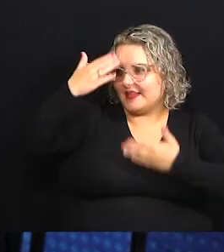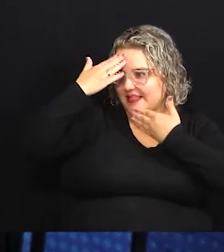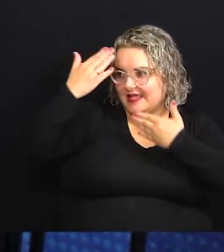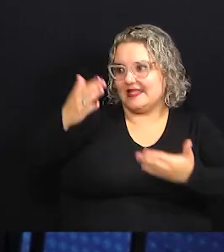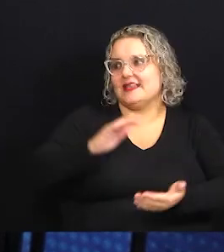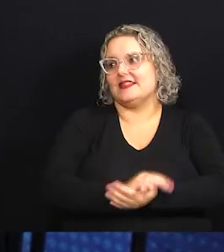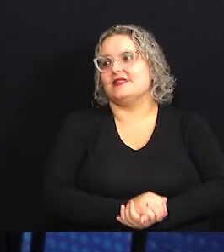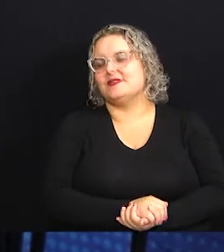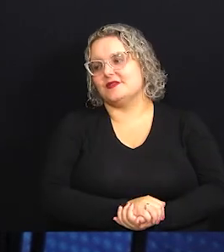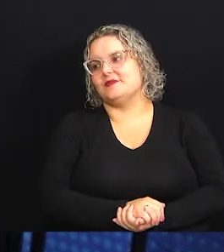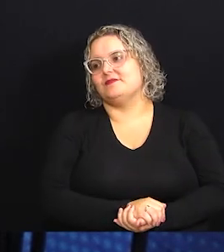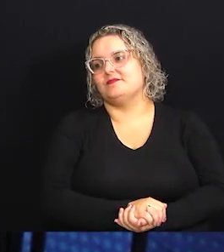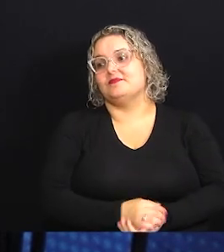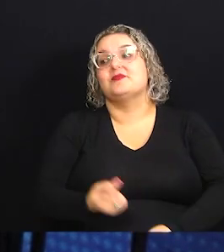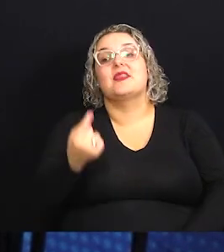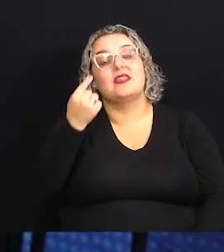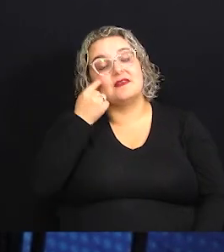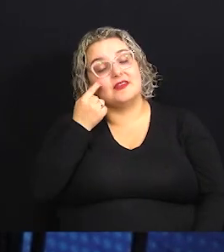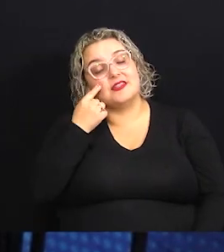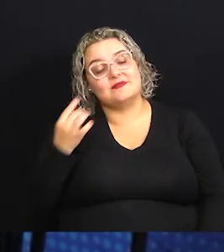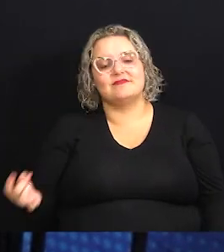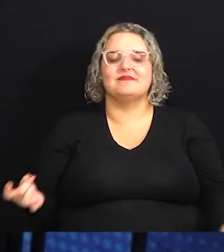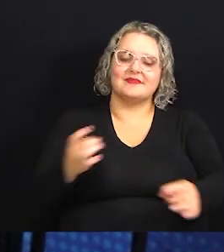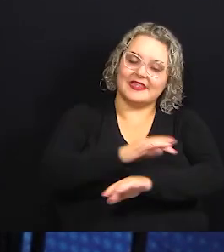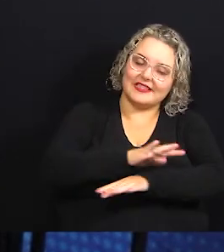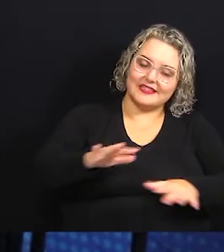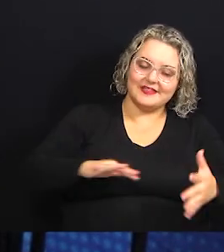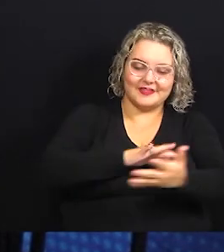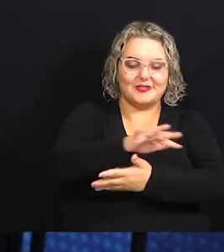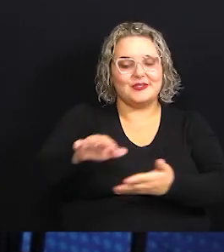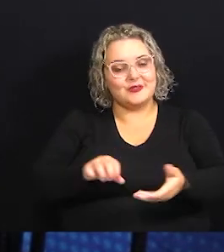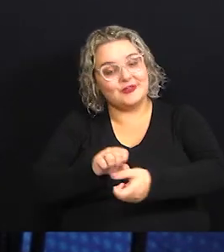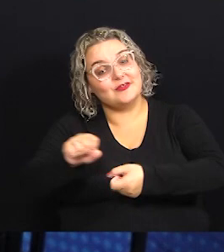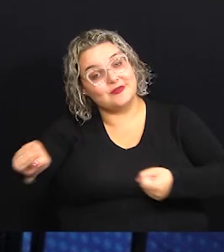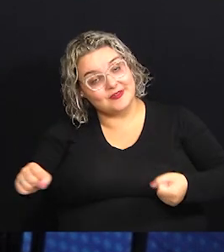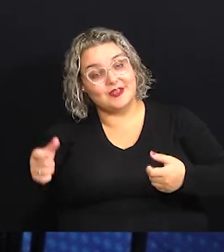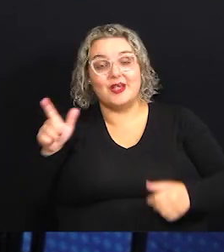agradeço. Olha só, encerramos